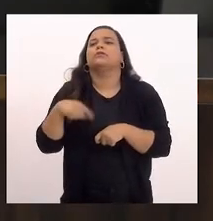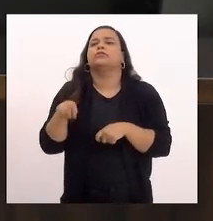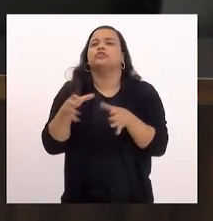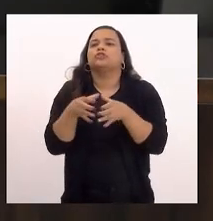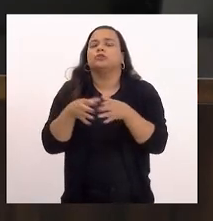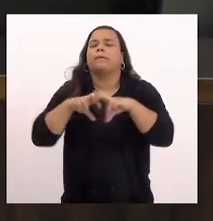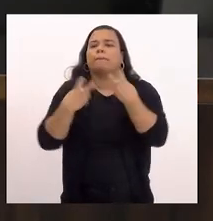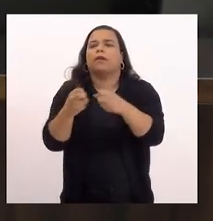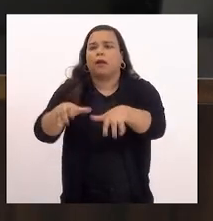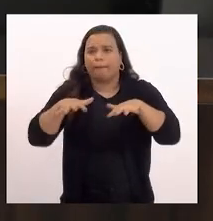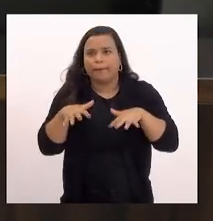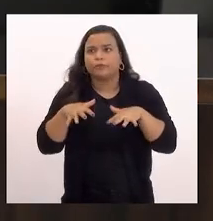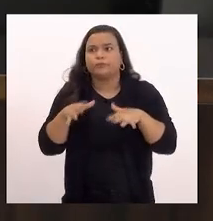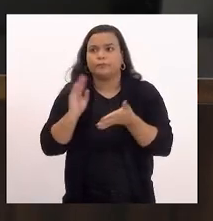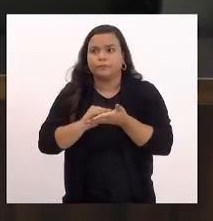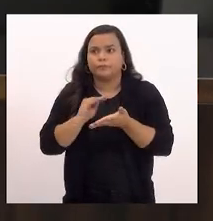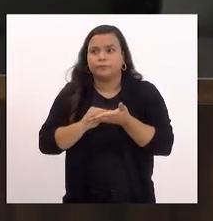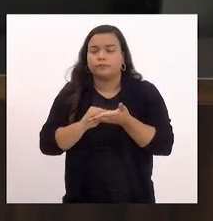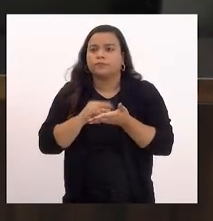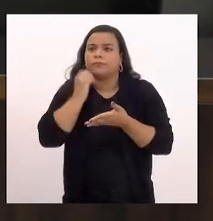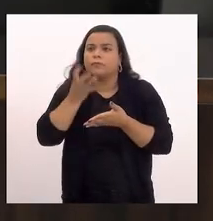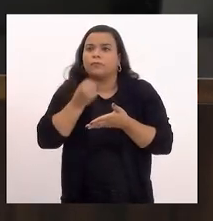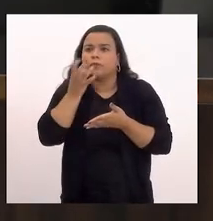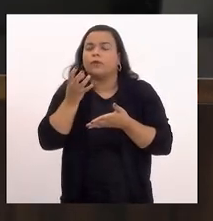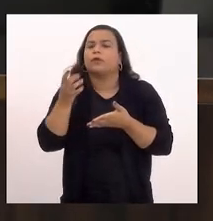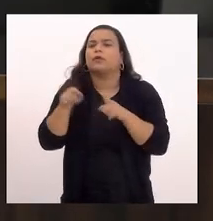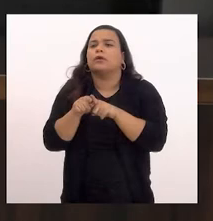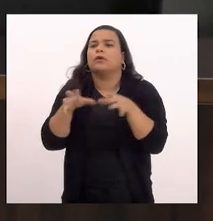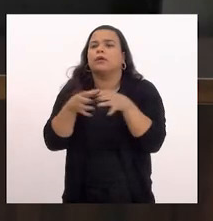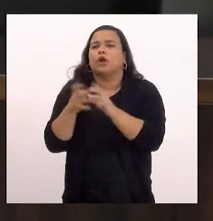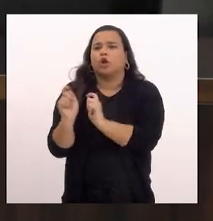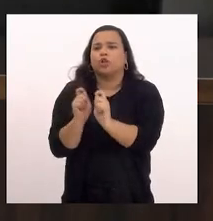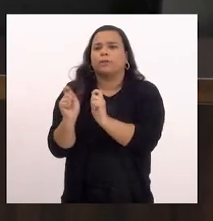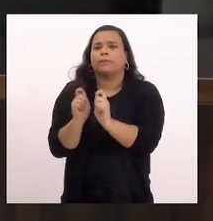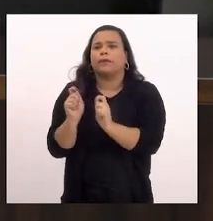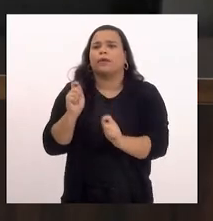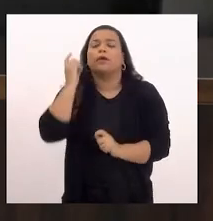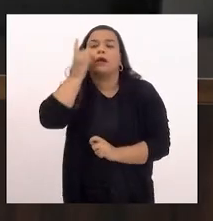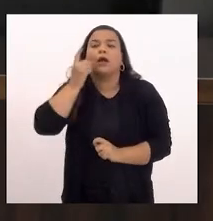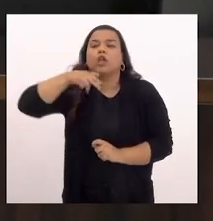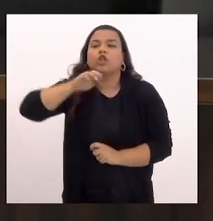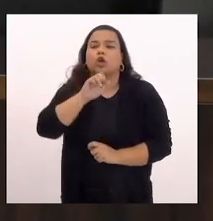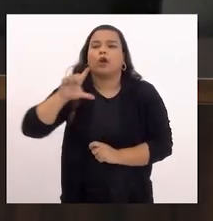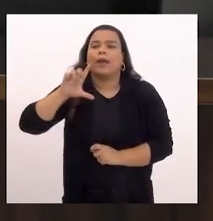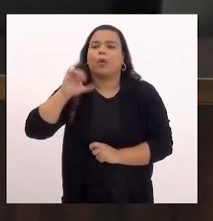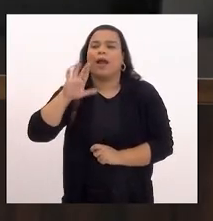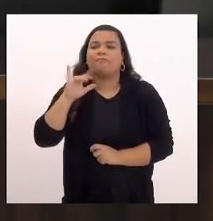Para emitir parecer, pela Comissão de Economia, deputado Noel de Carvalho.